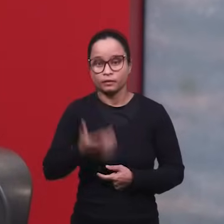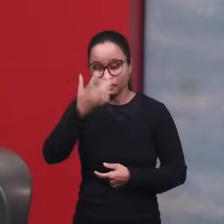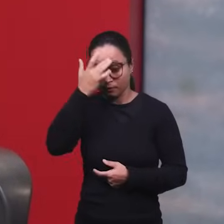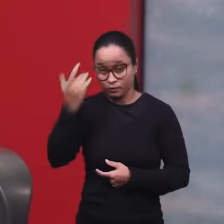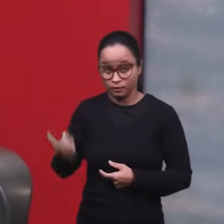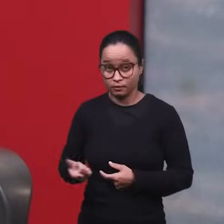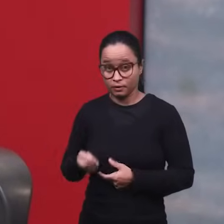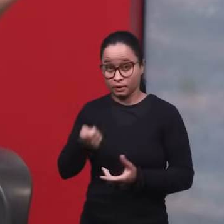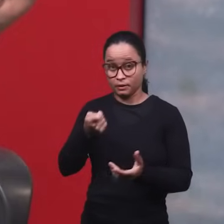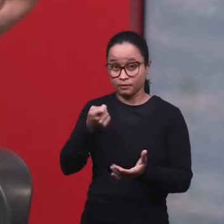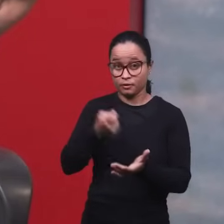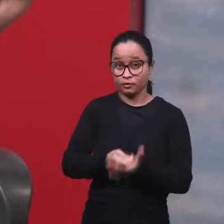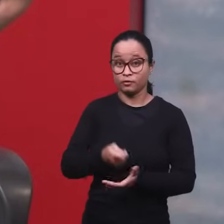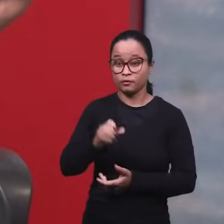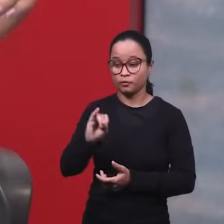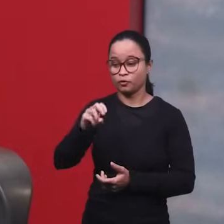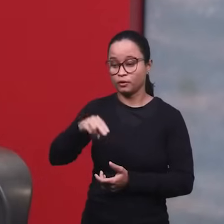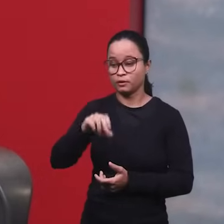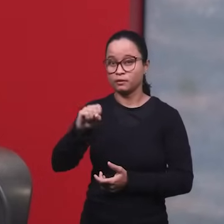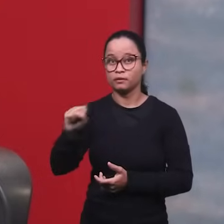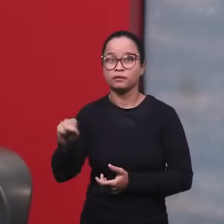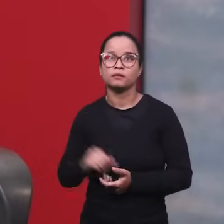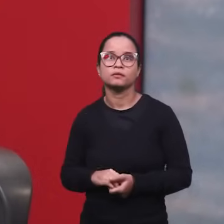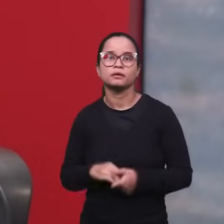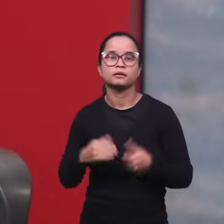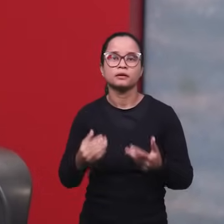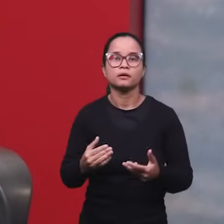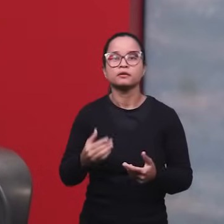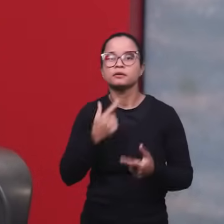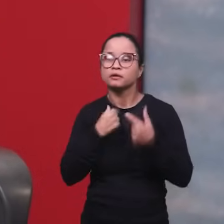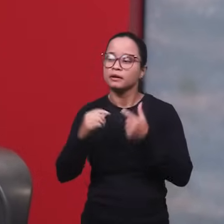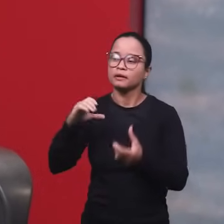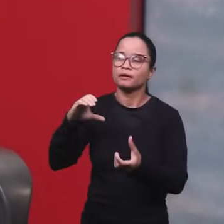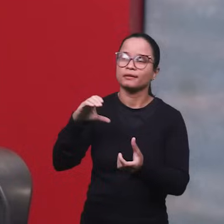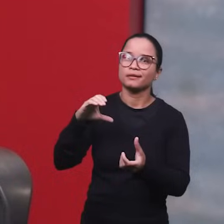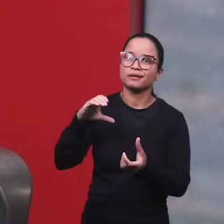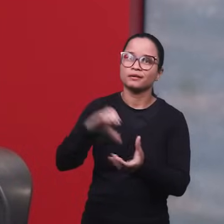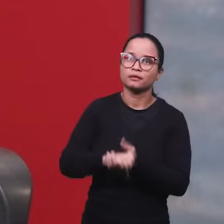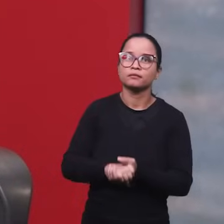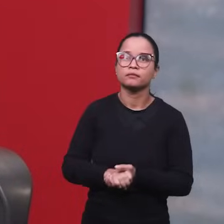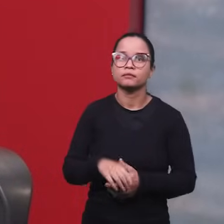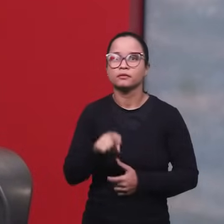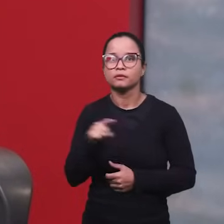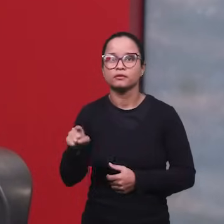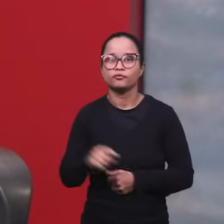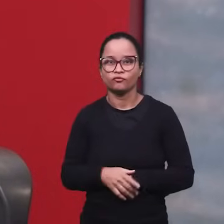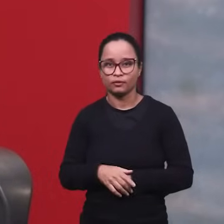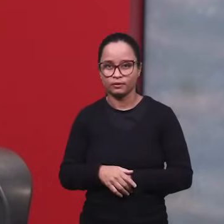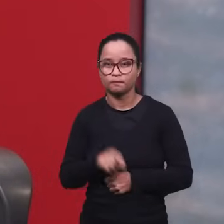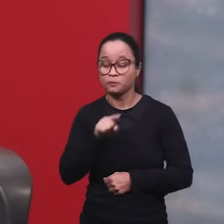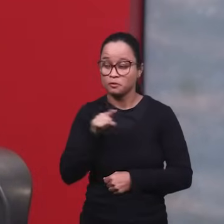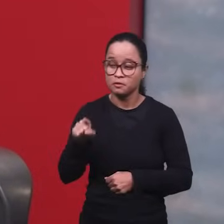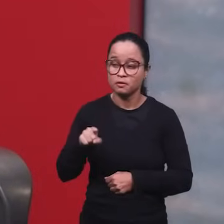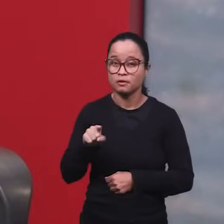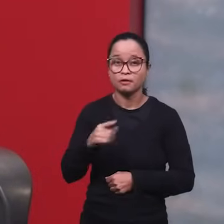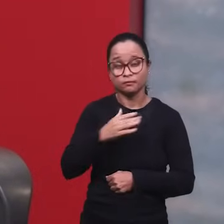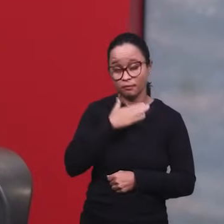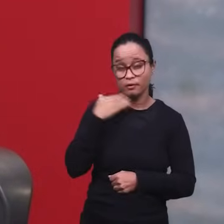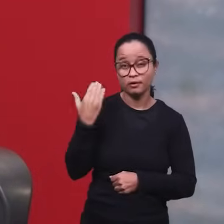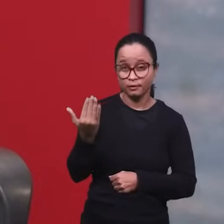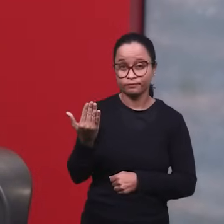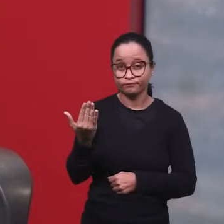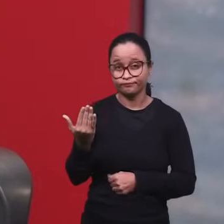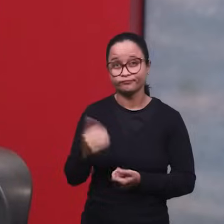quem contribui para o INSS, vocês quando casarem, também ninguém deseja isso, mas pode acontecer de você faltar,